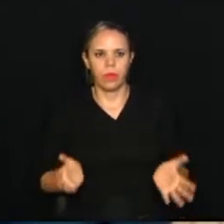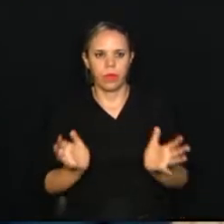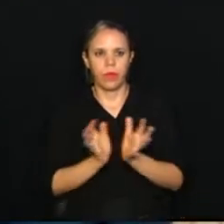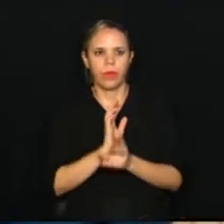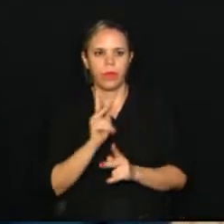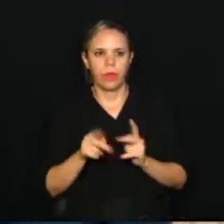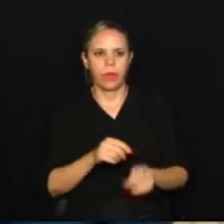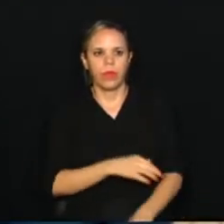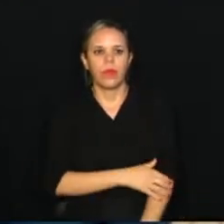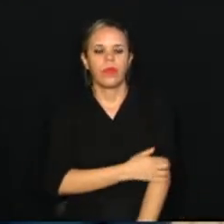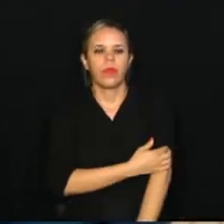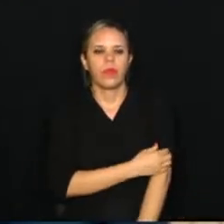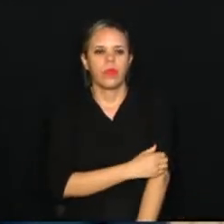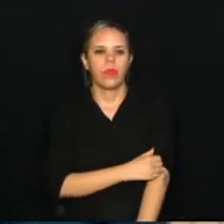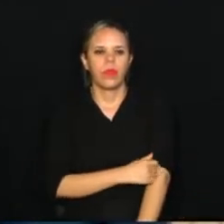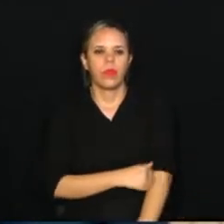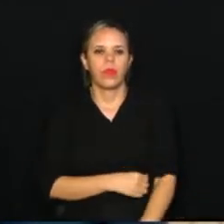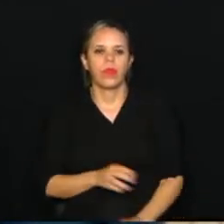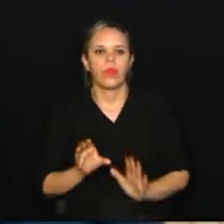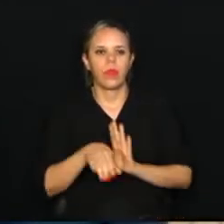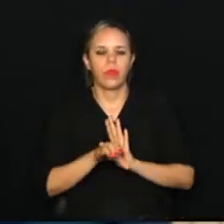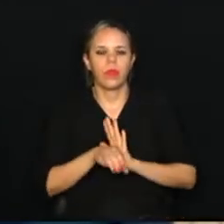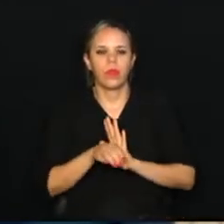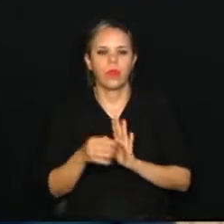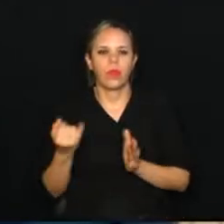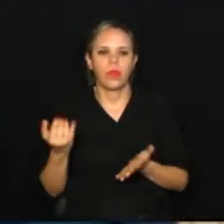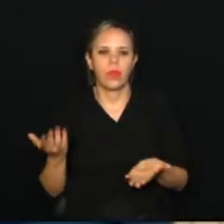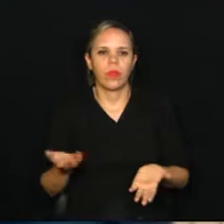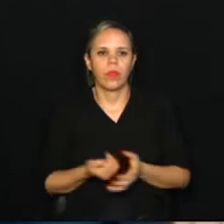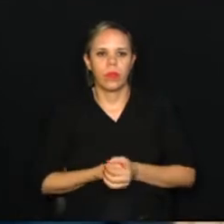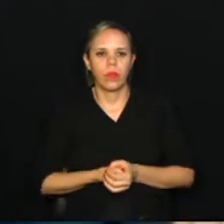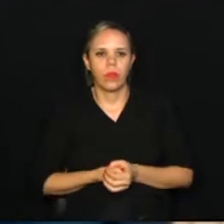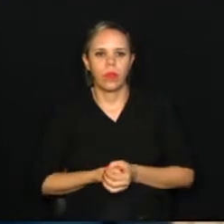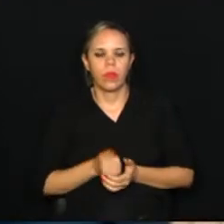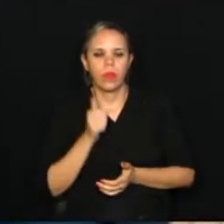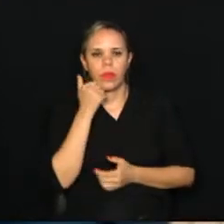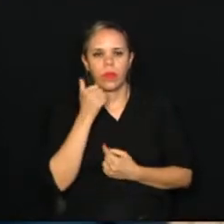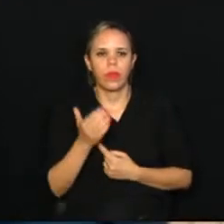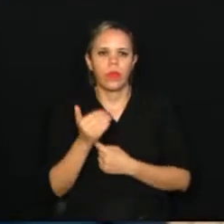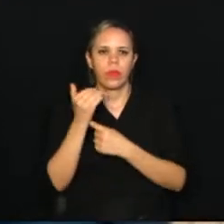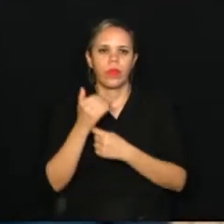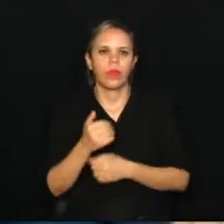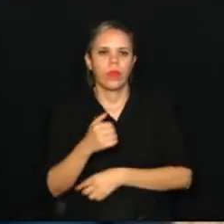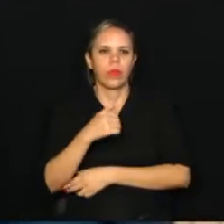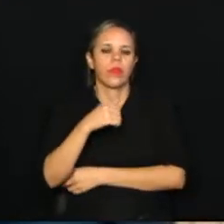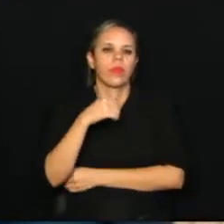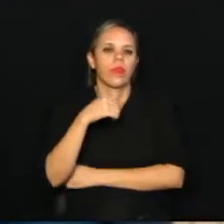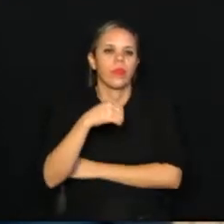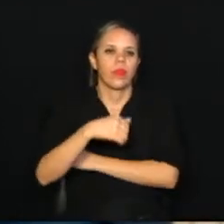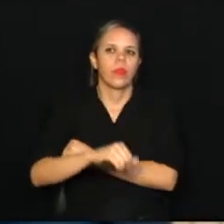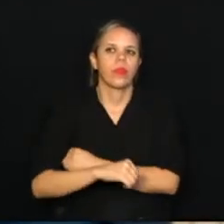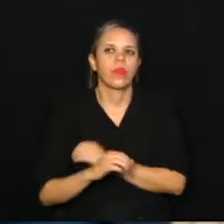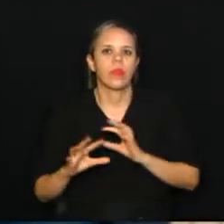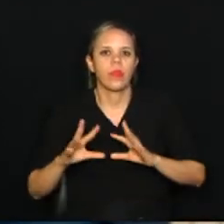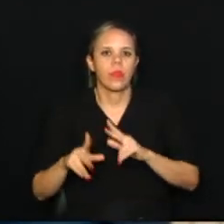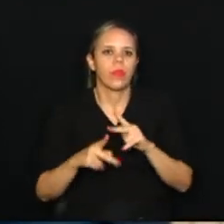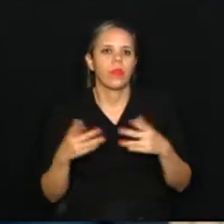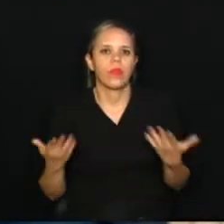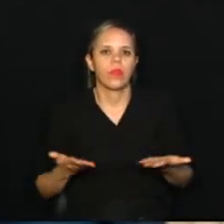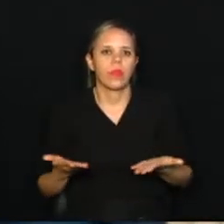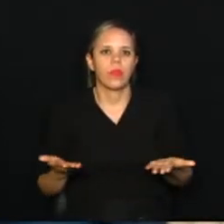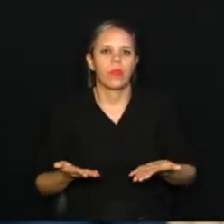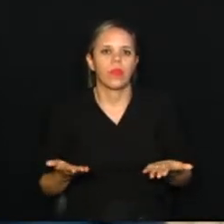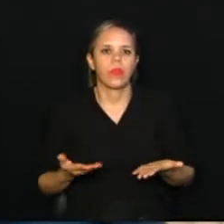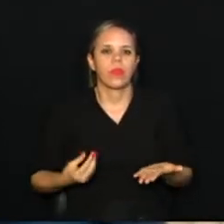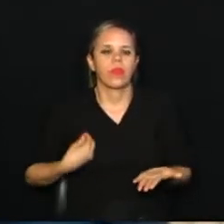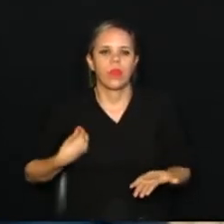comunidade os conceitos, a importância da ciência e da tecnologia. Todo mundo hoje